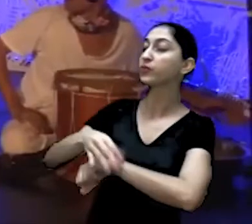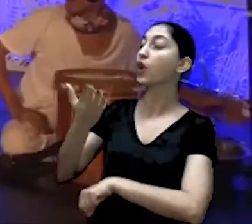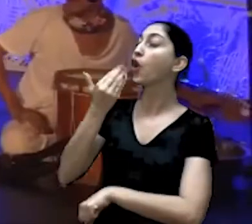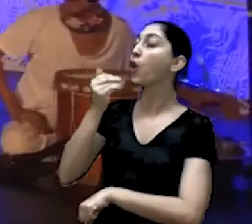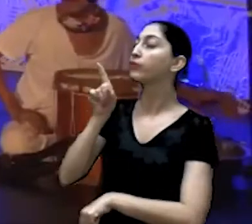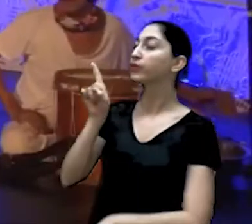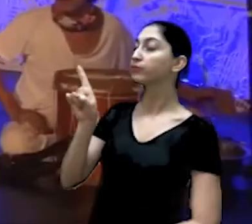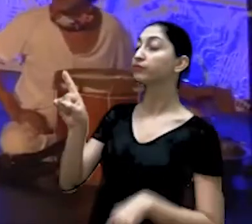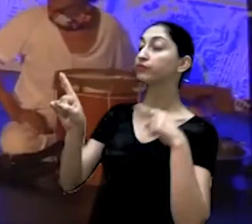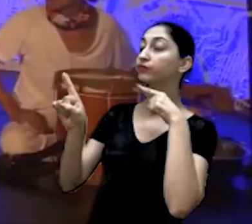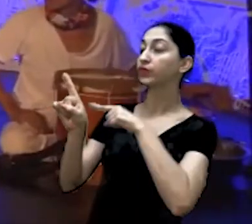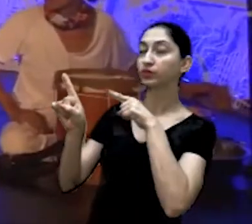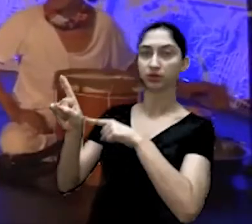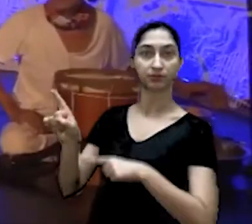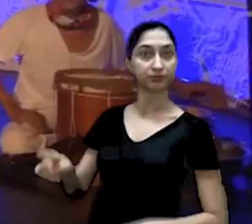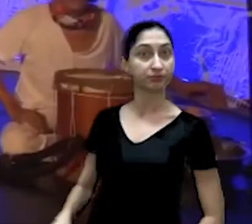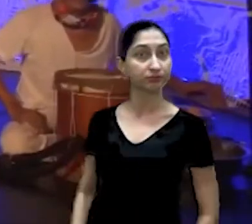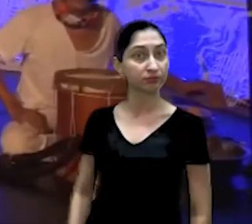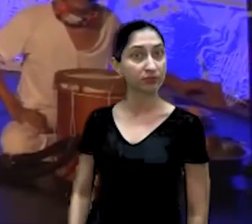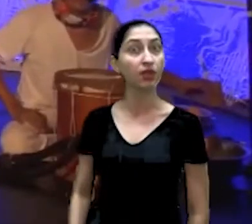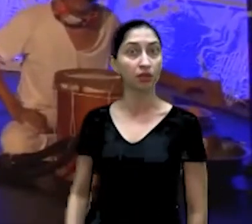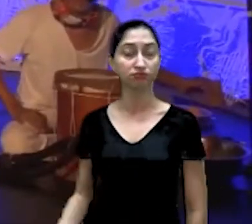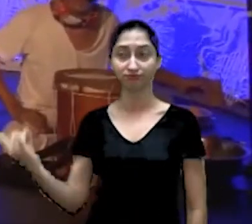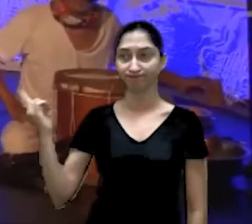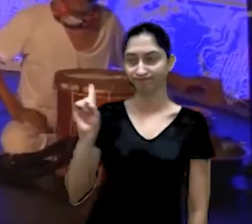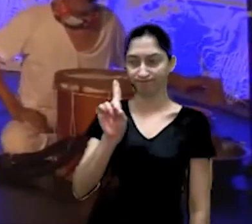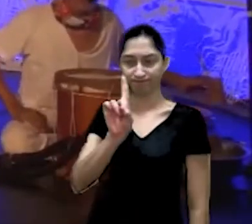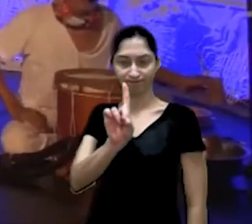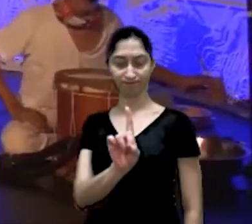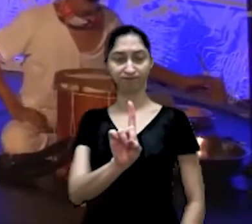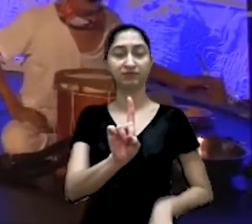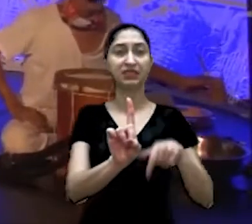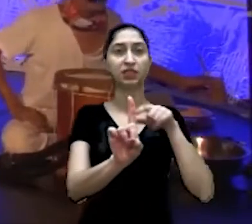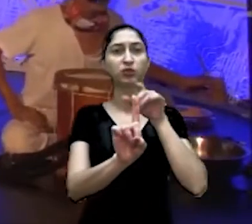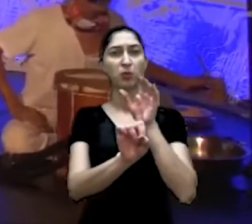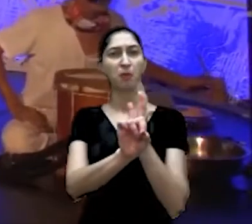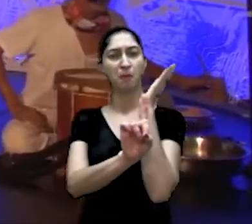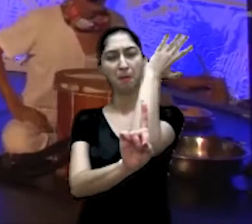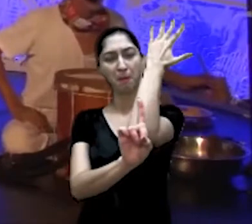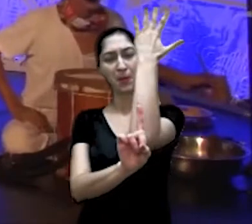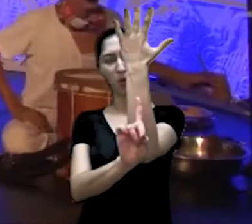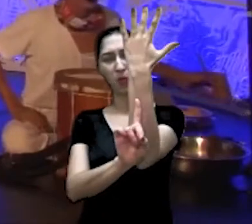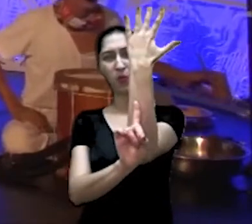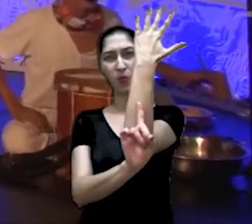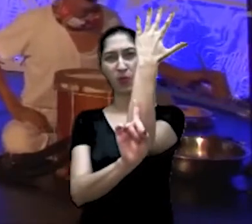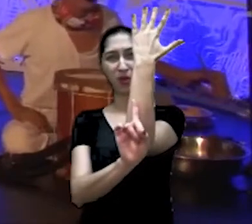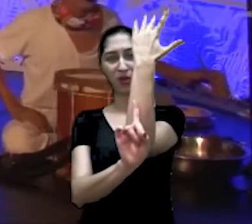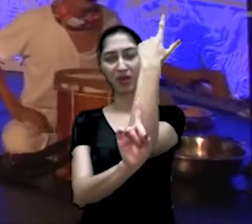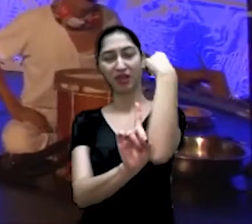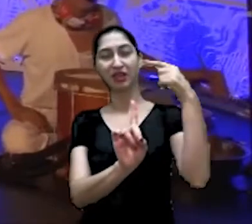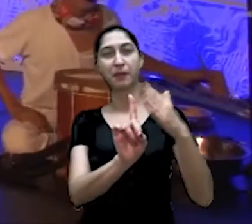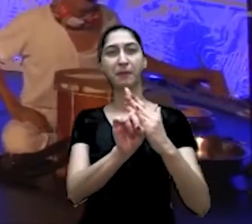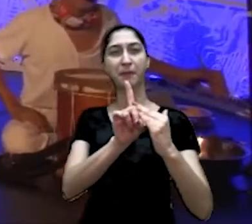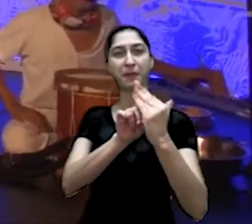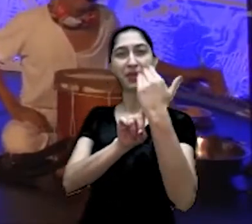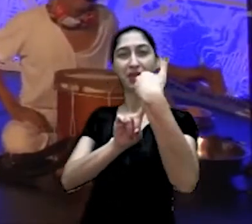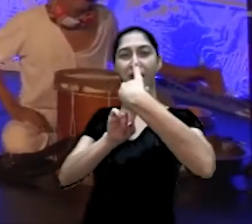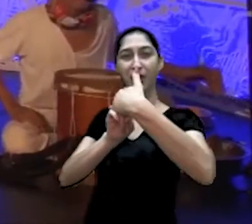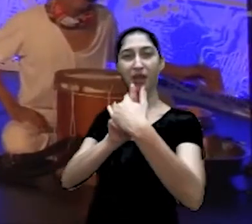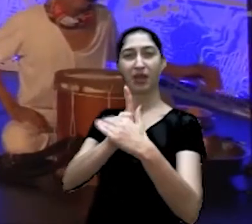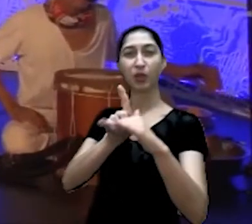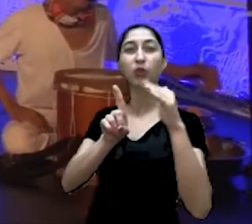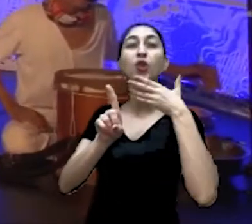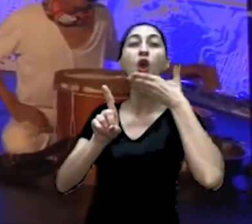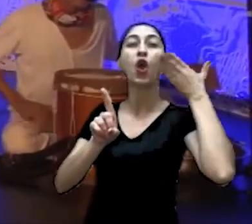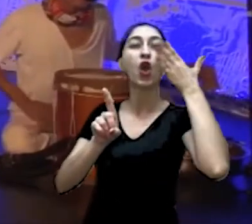De fato, ele me colocou no tronco e passou mel no meu corpo inteiro. Mas